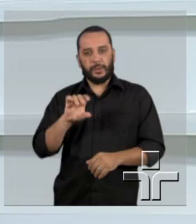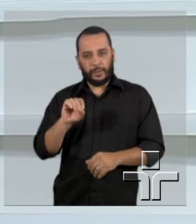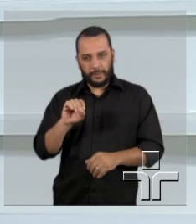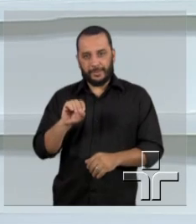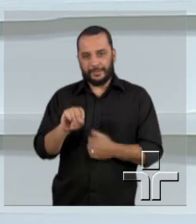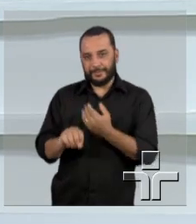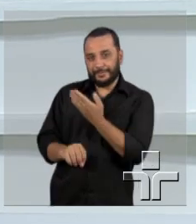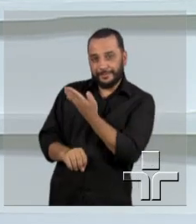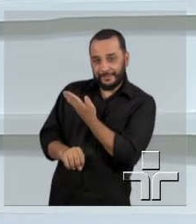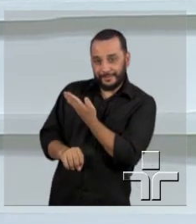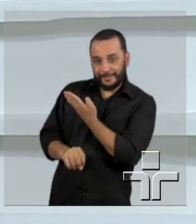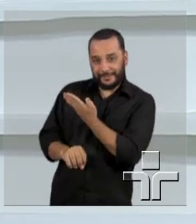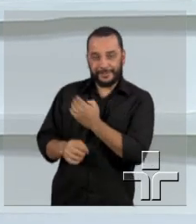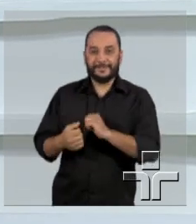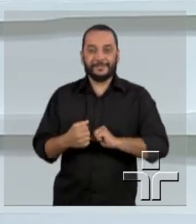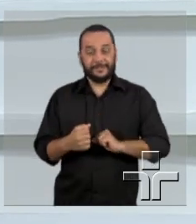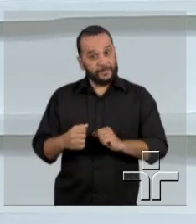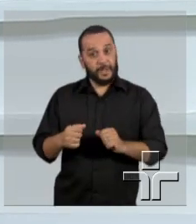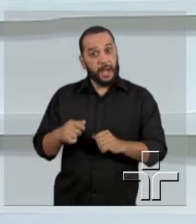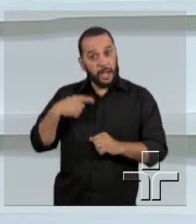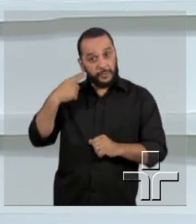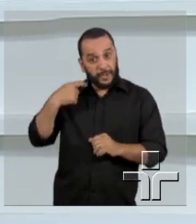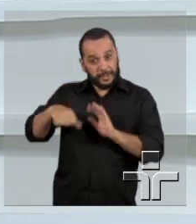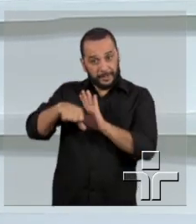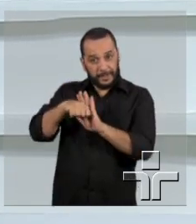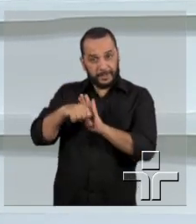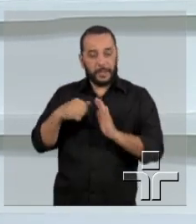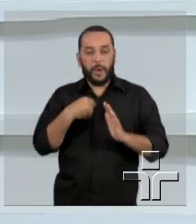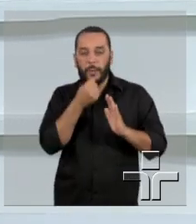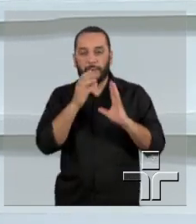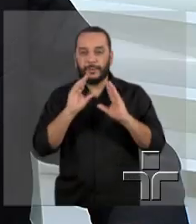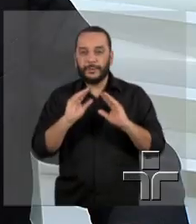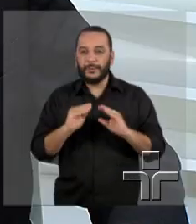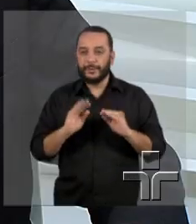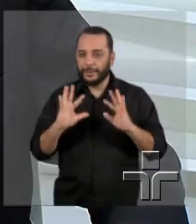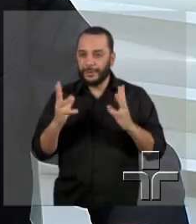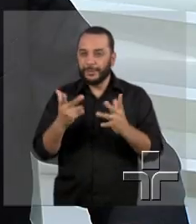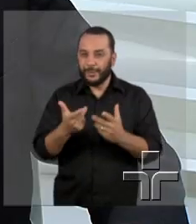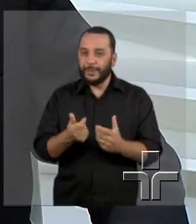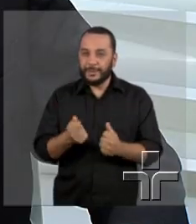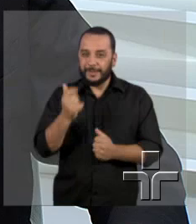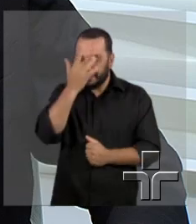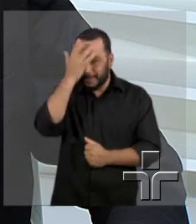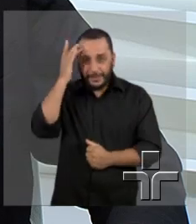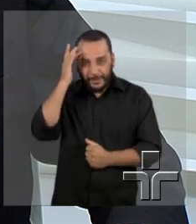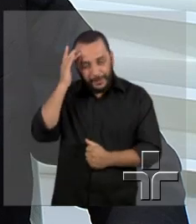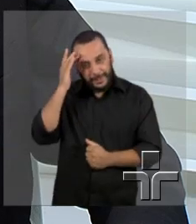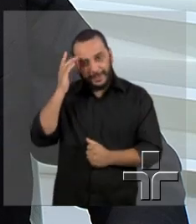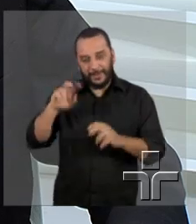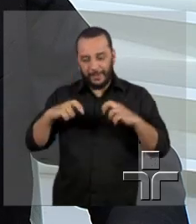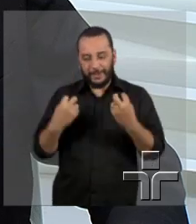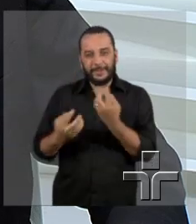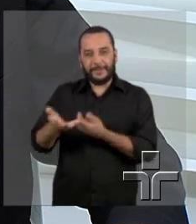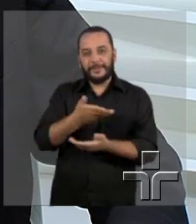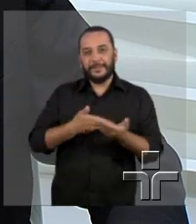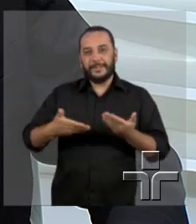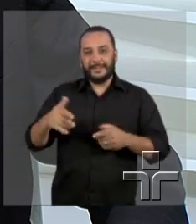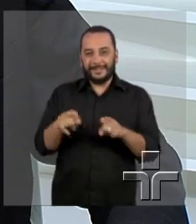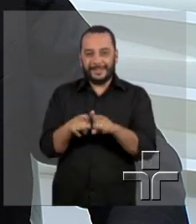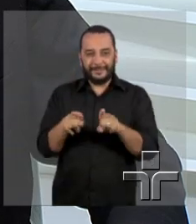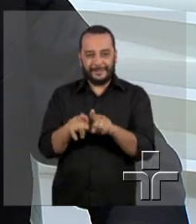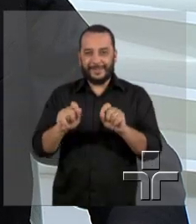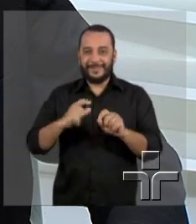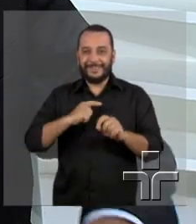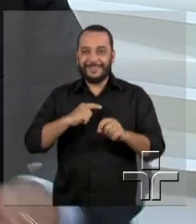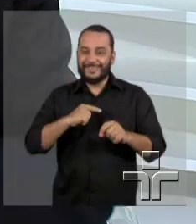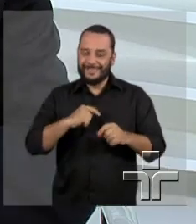você. Boa noite a todos da Roda Vivo, todos os participantes e grande ministro Aires Brito. É